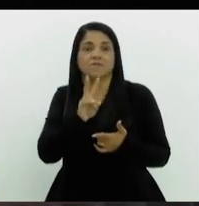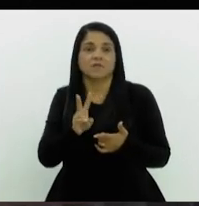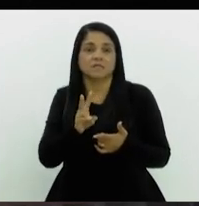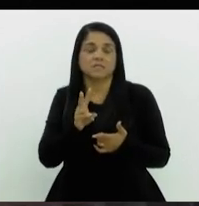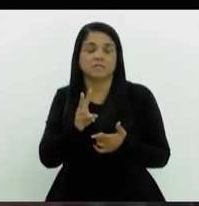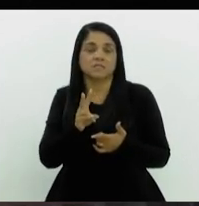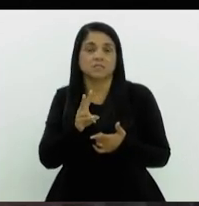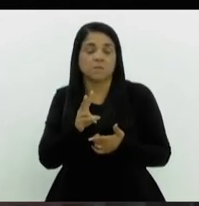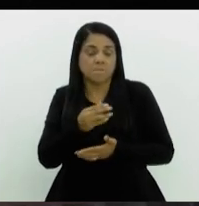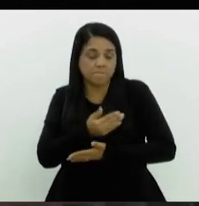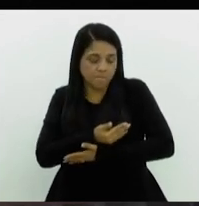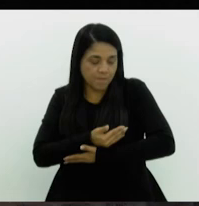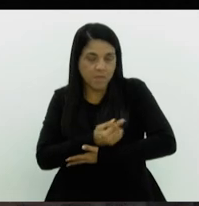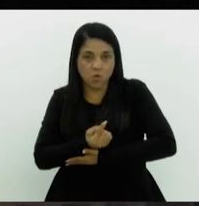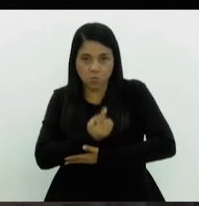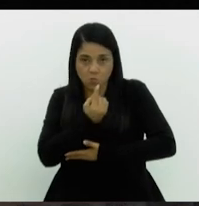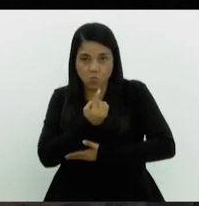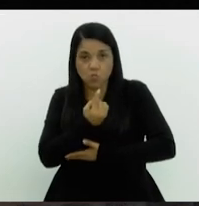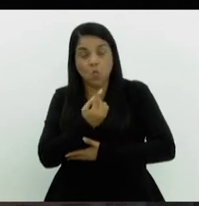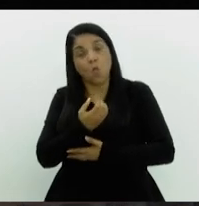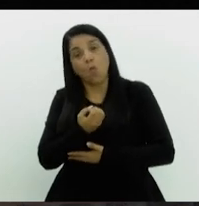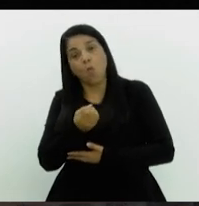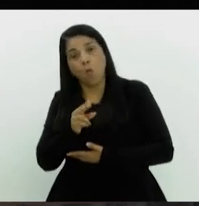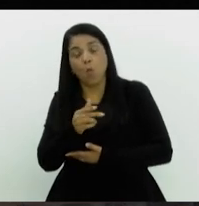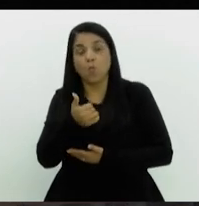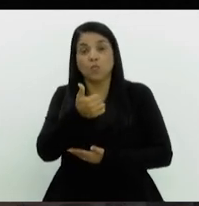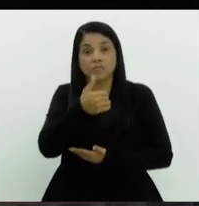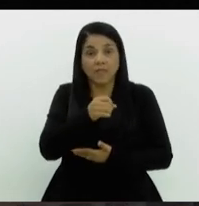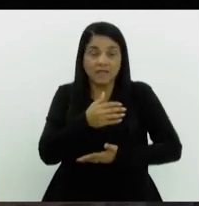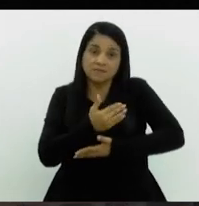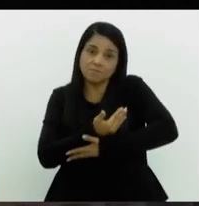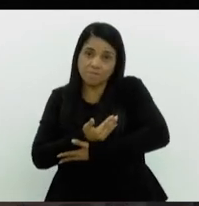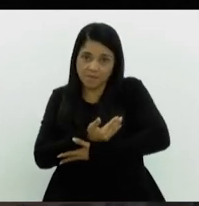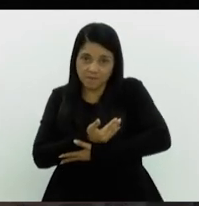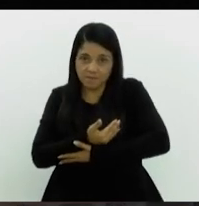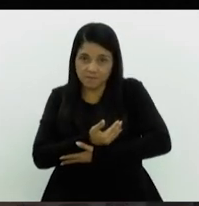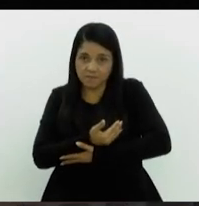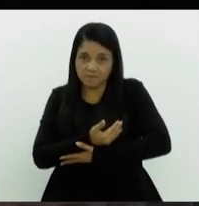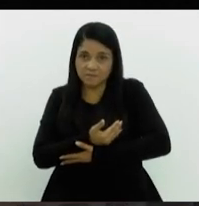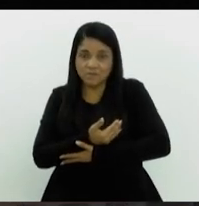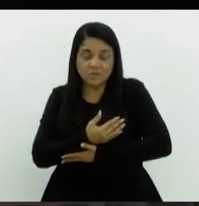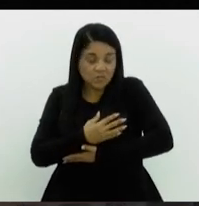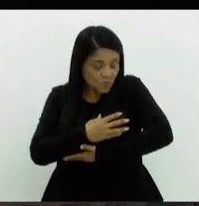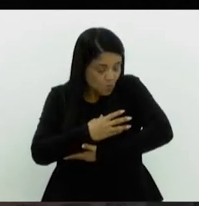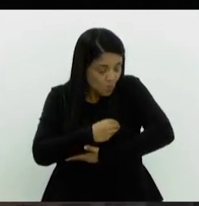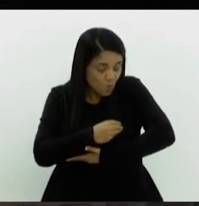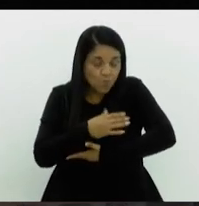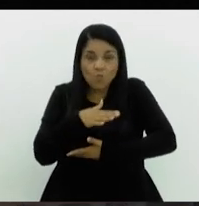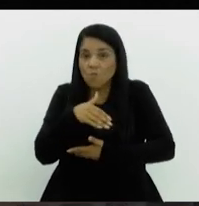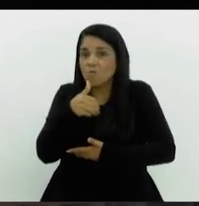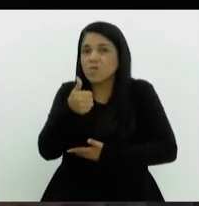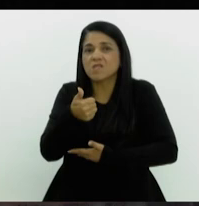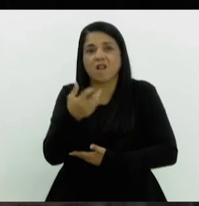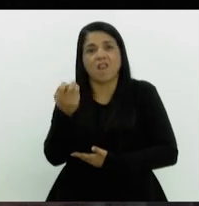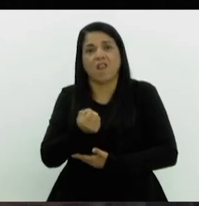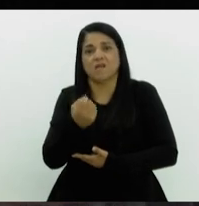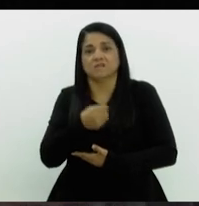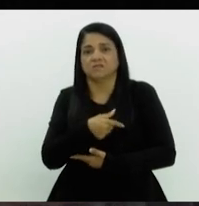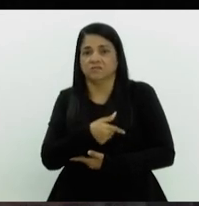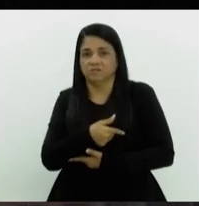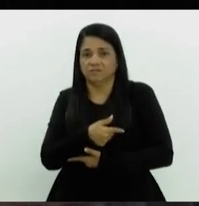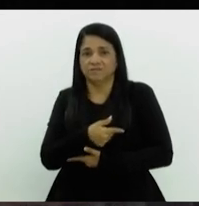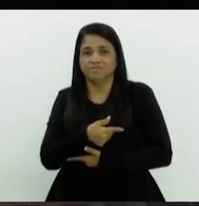10 bebês com uma doação. A gente disponibiliza o melhor alimento que o bebê precisa, e é de forma